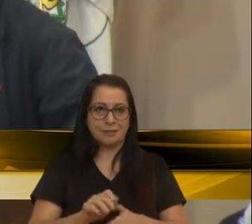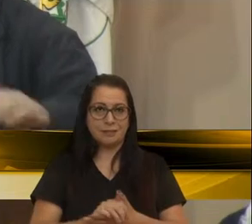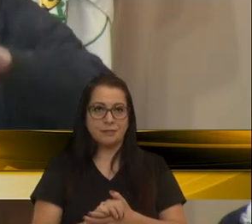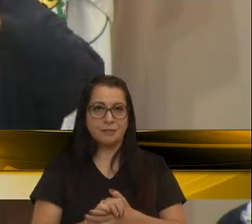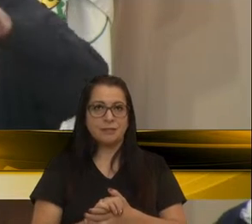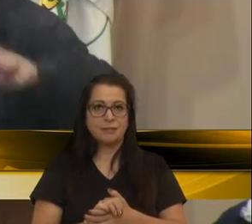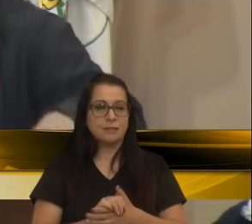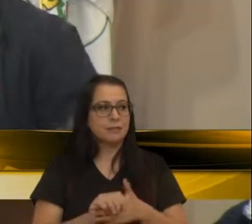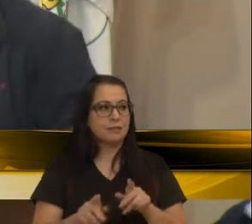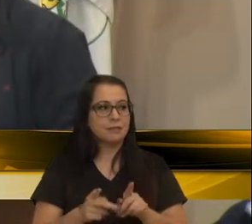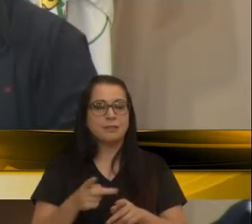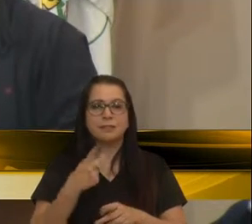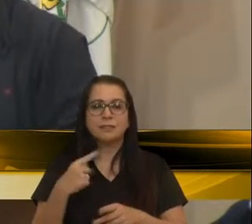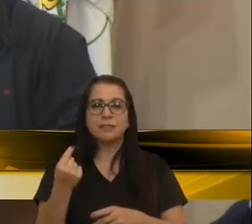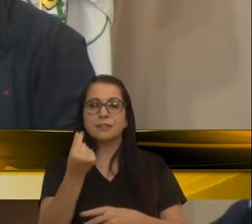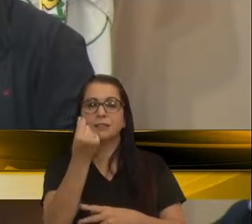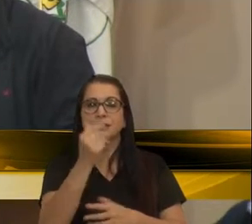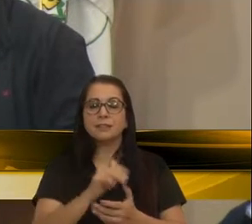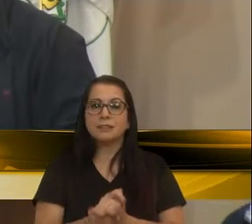Falou em valores,